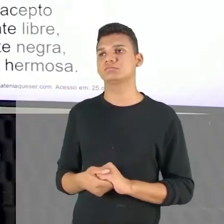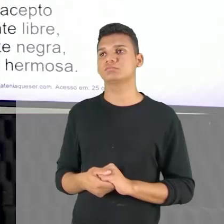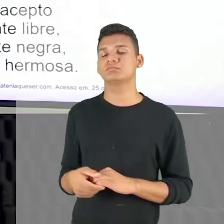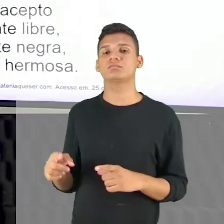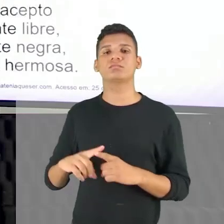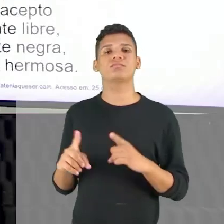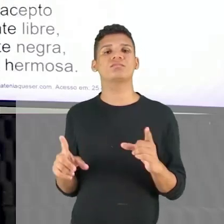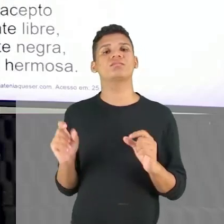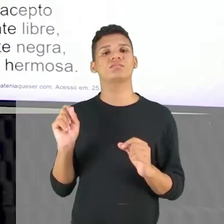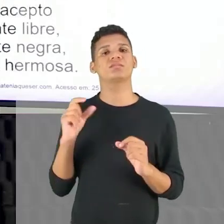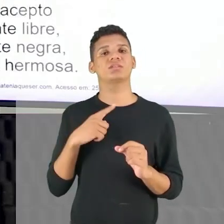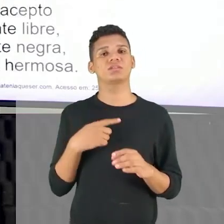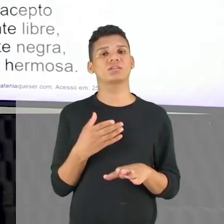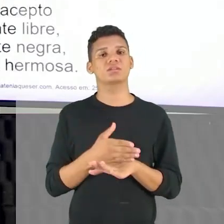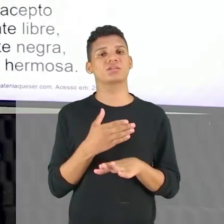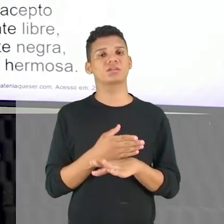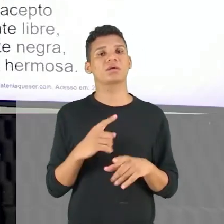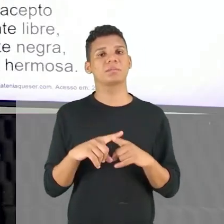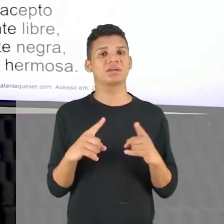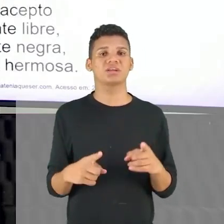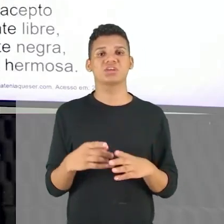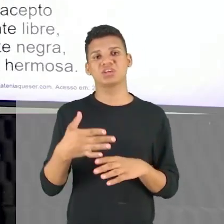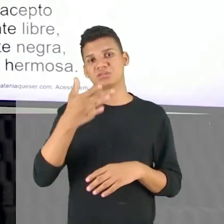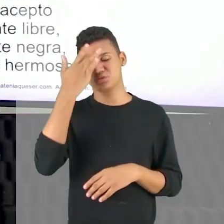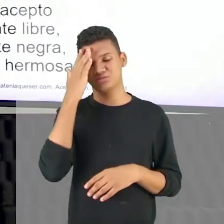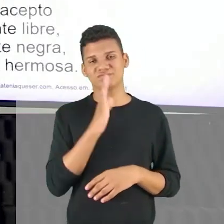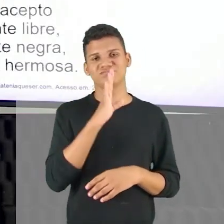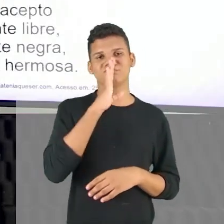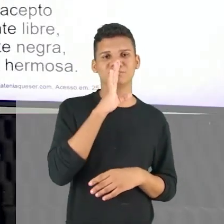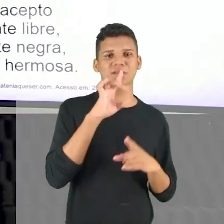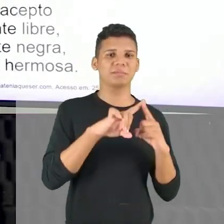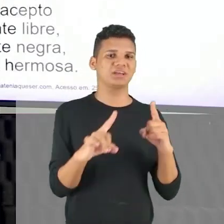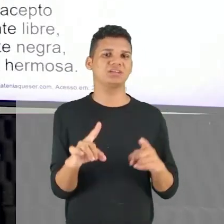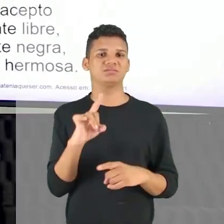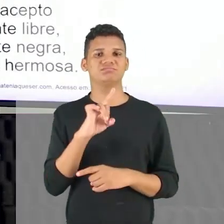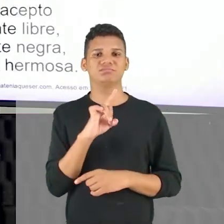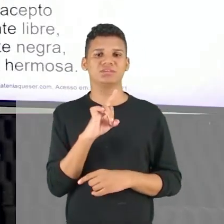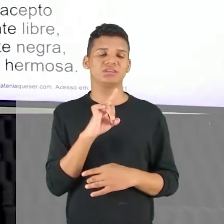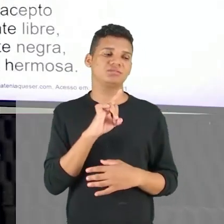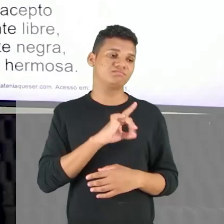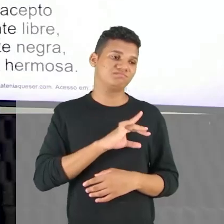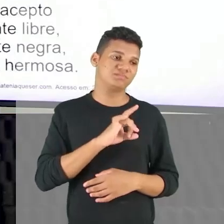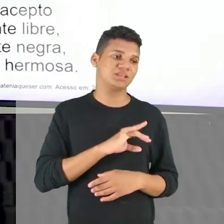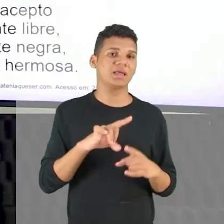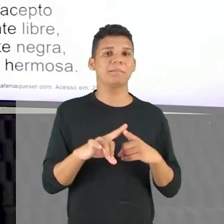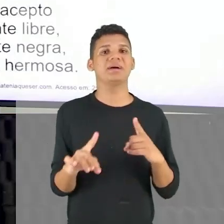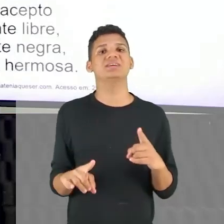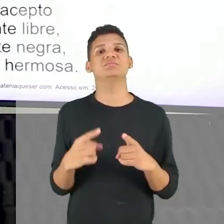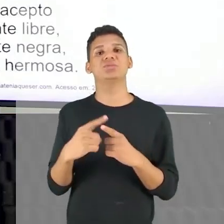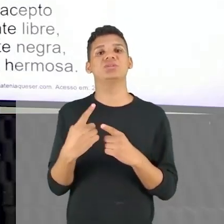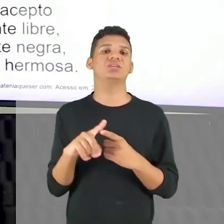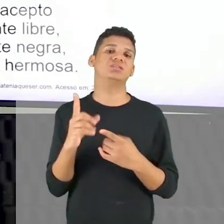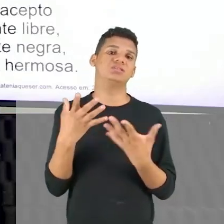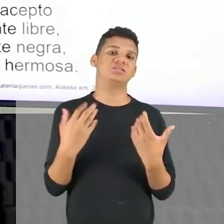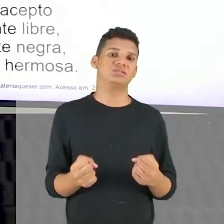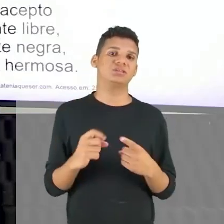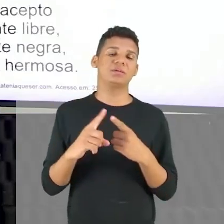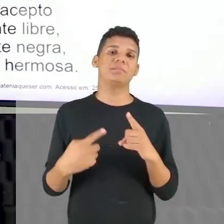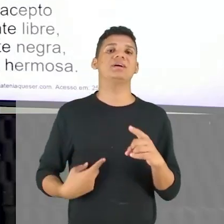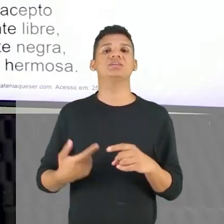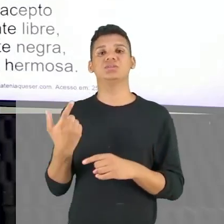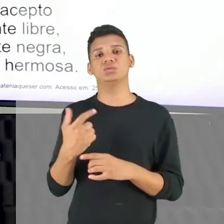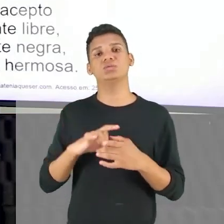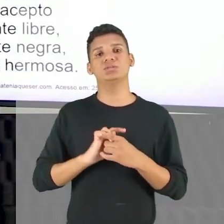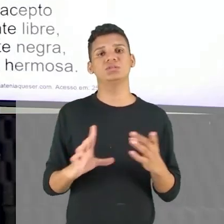a ser parte dos que calam, de los que temem, de los que lloram, porque me acepto rotundamente